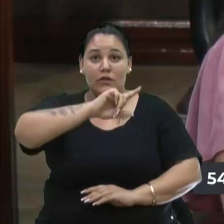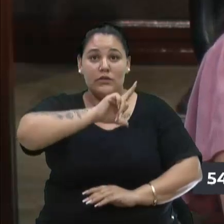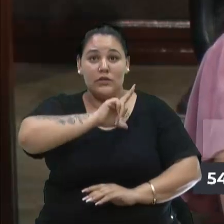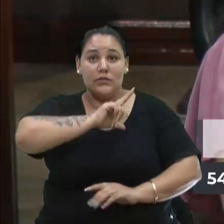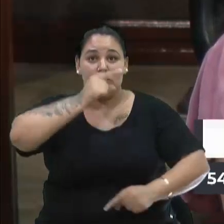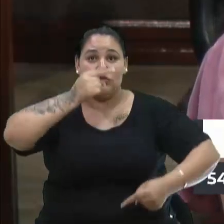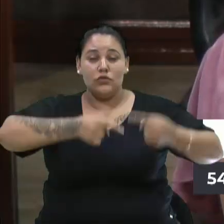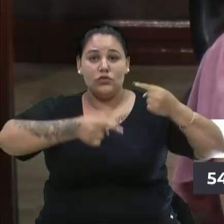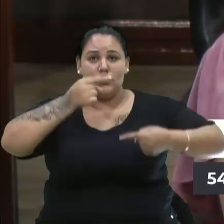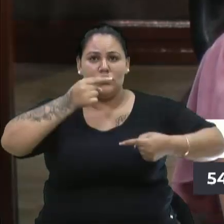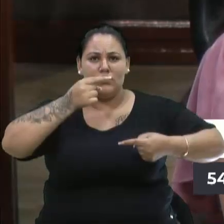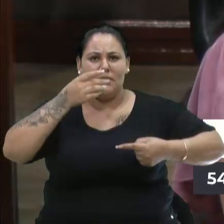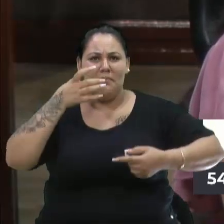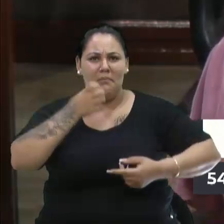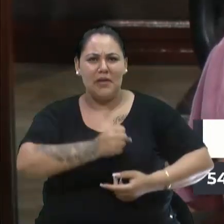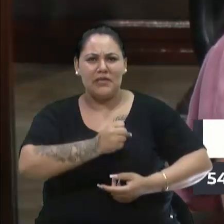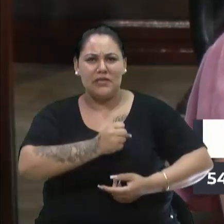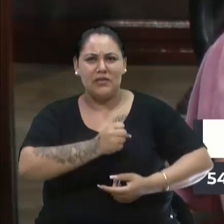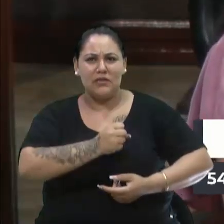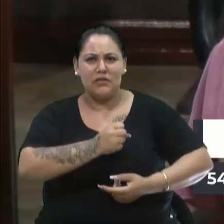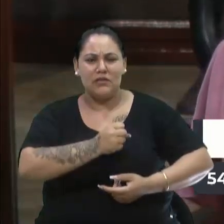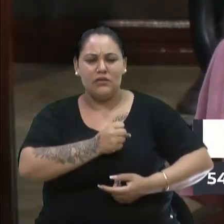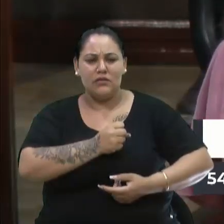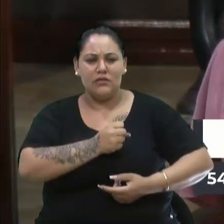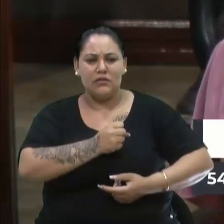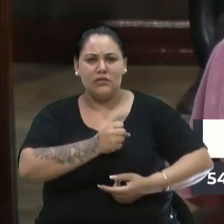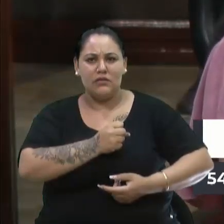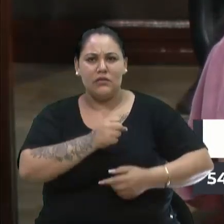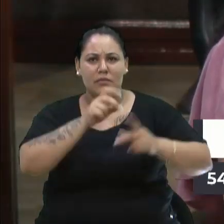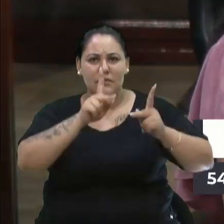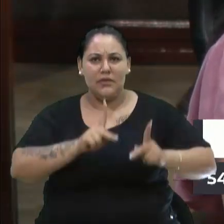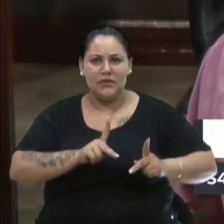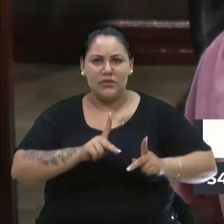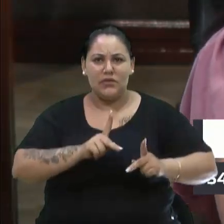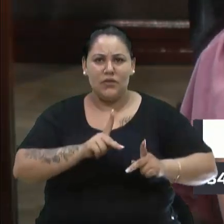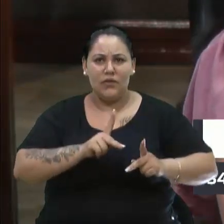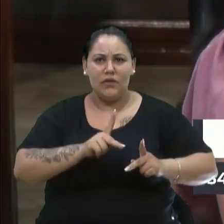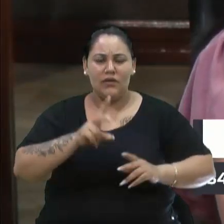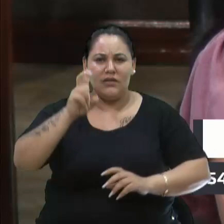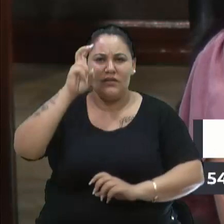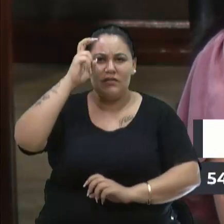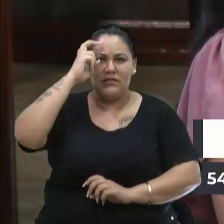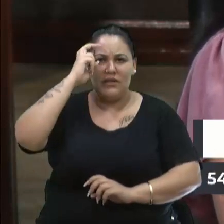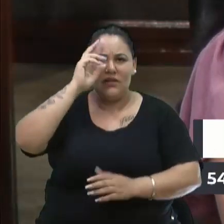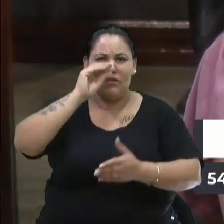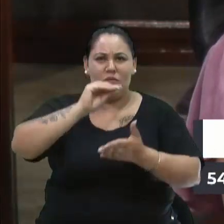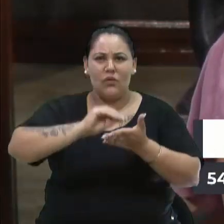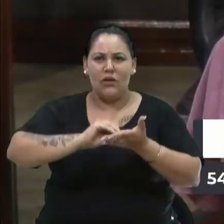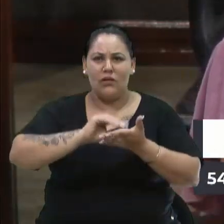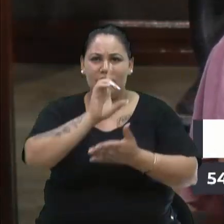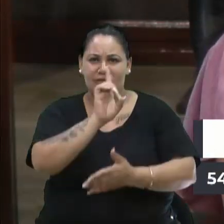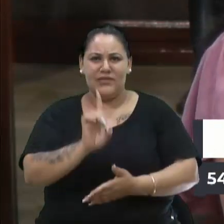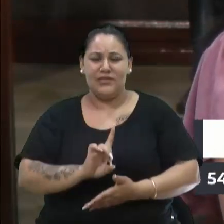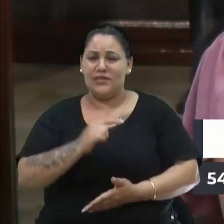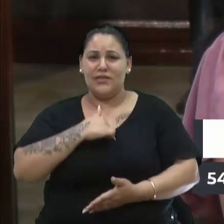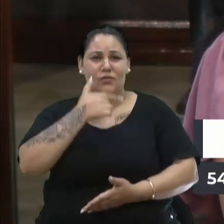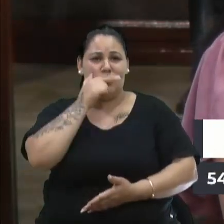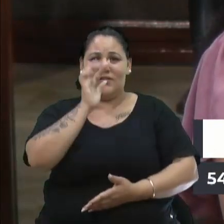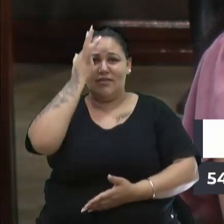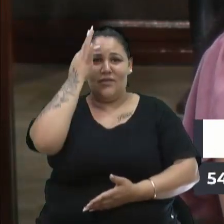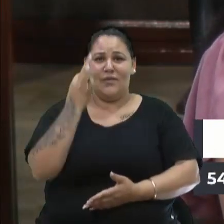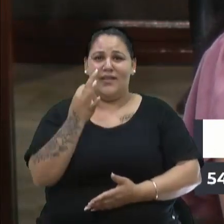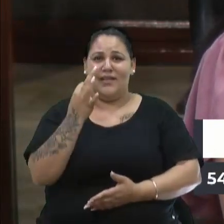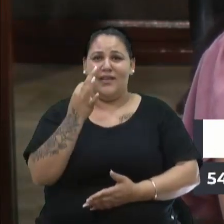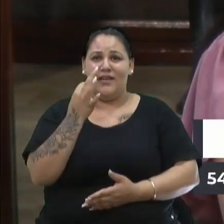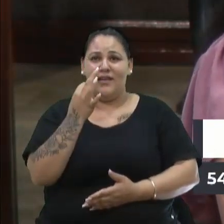aqui pensão para inválidos e pessoas com deficiência intelectual. E não estou conseguindo compreender. Essa emenda que me parece